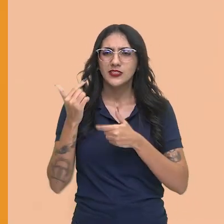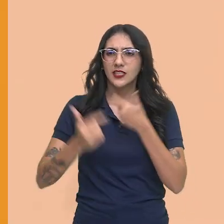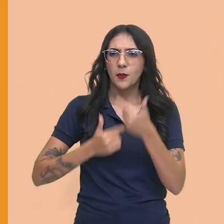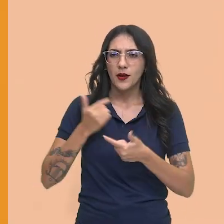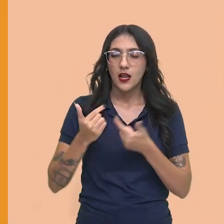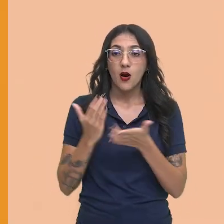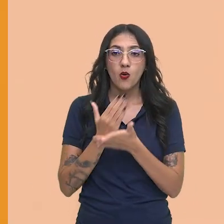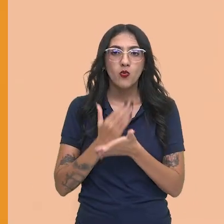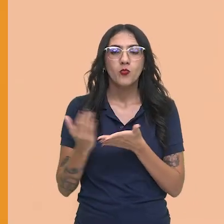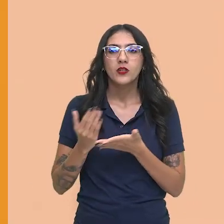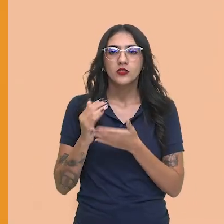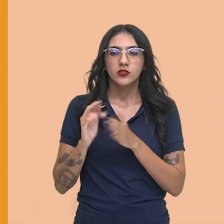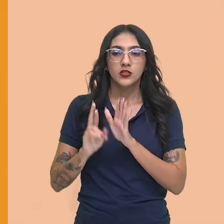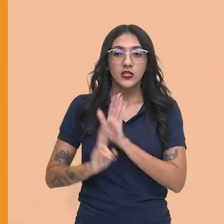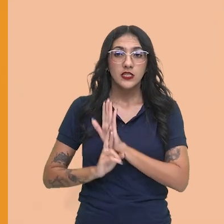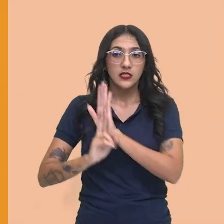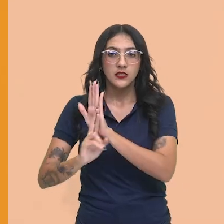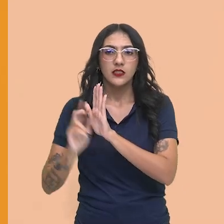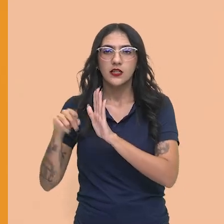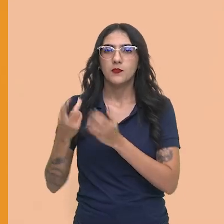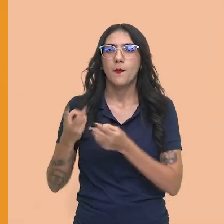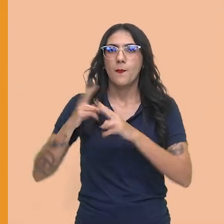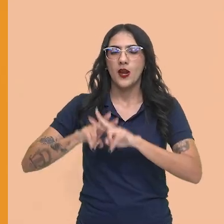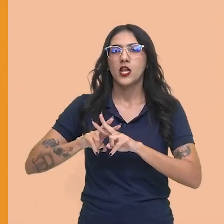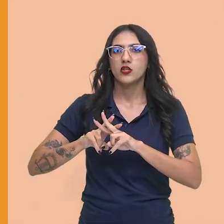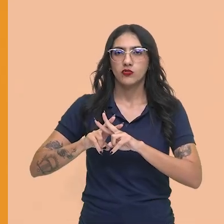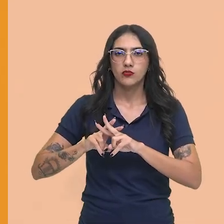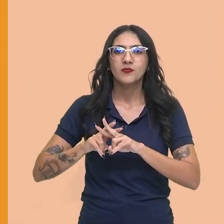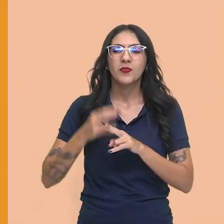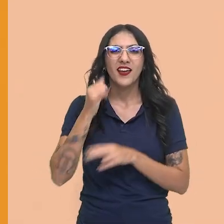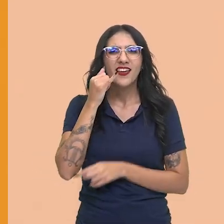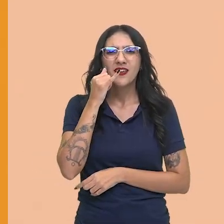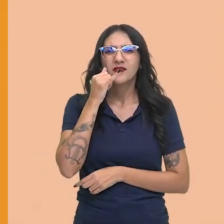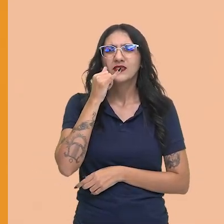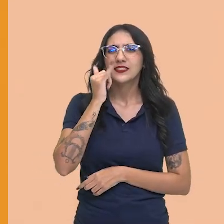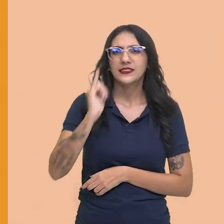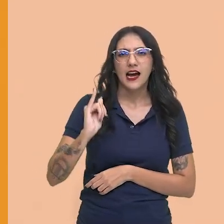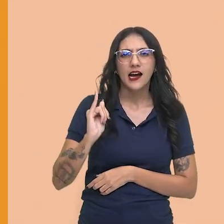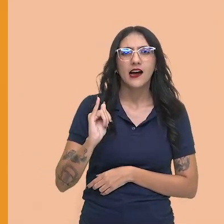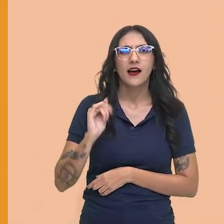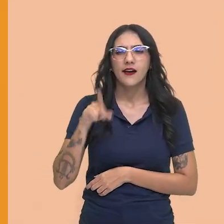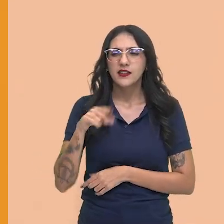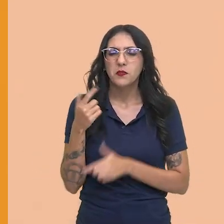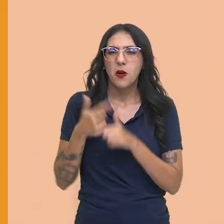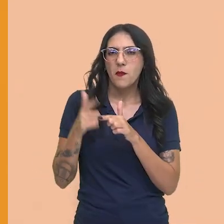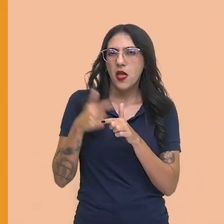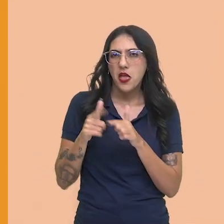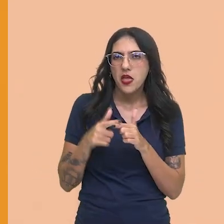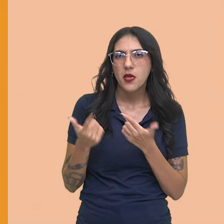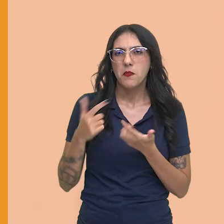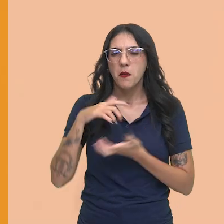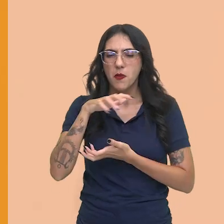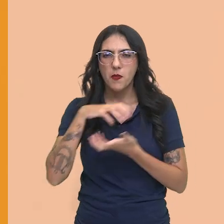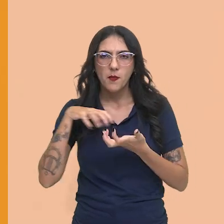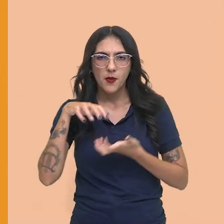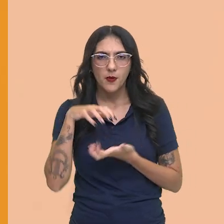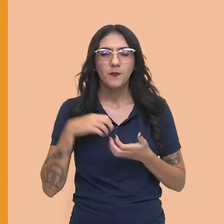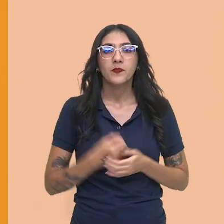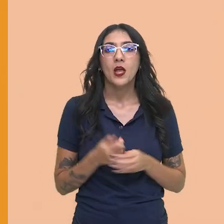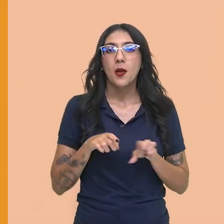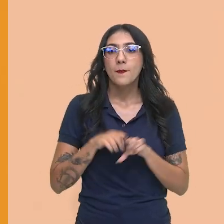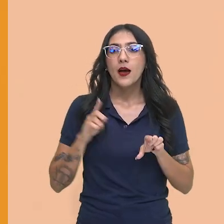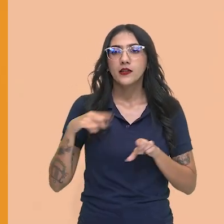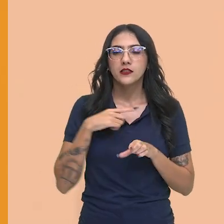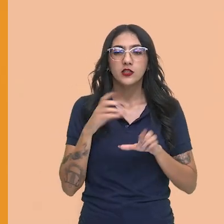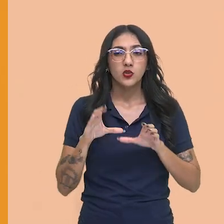foram presos nessa época, né? Justamente para um restabelecimento da ordem e tudo mais. Mas são grupos